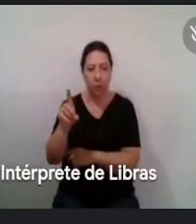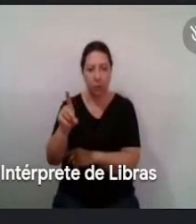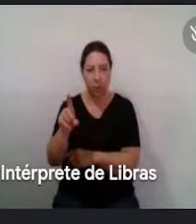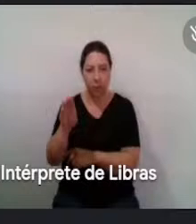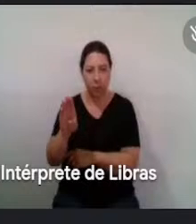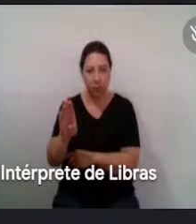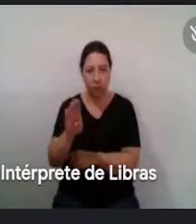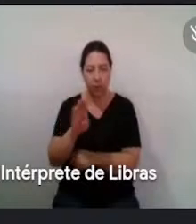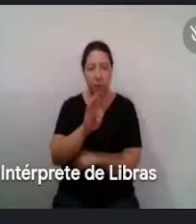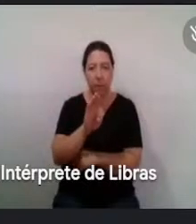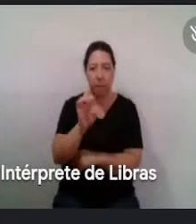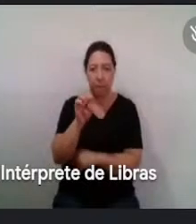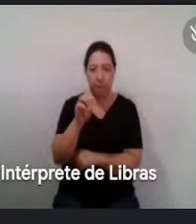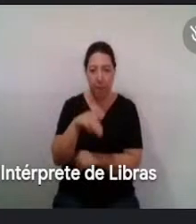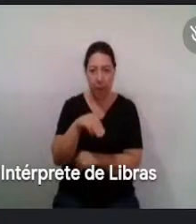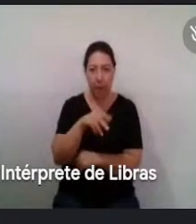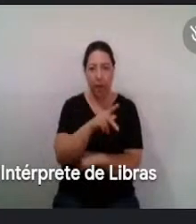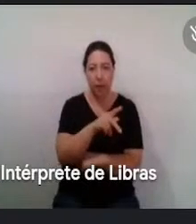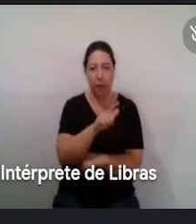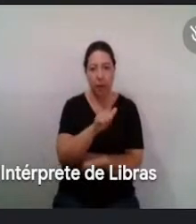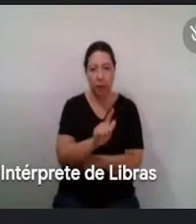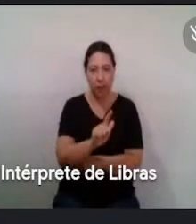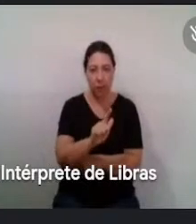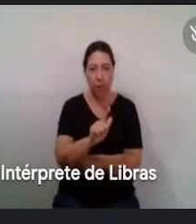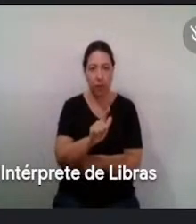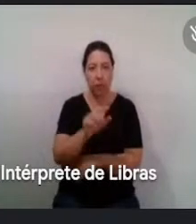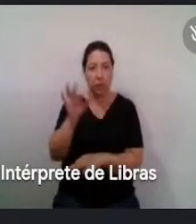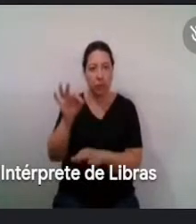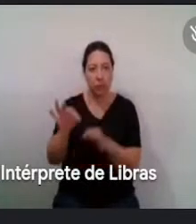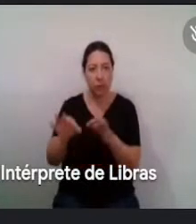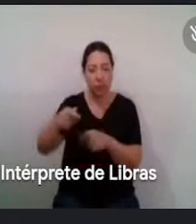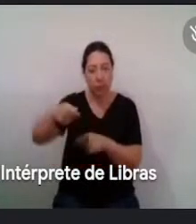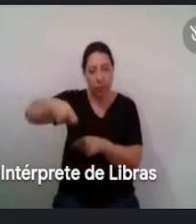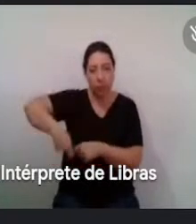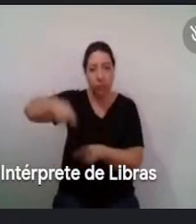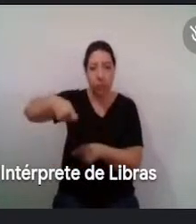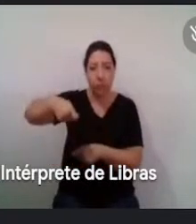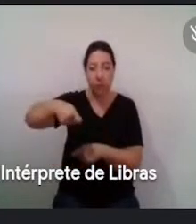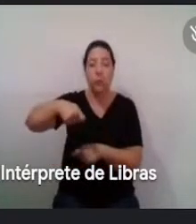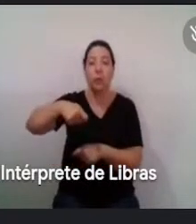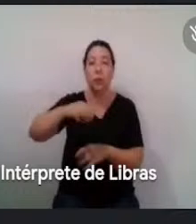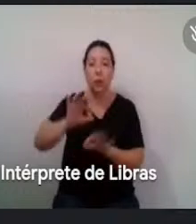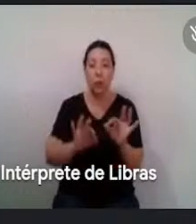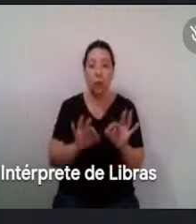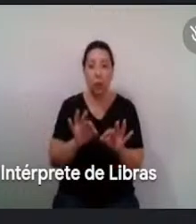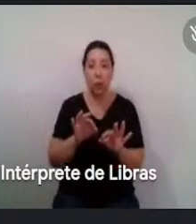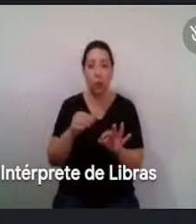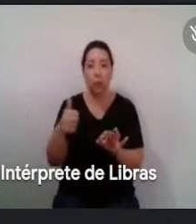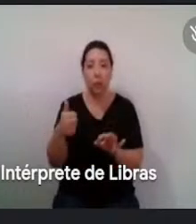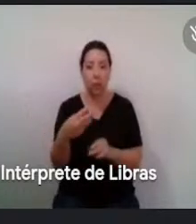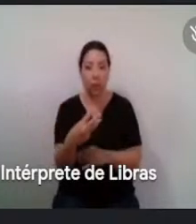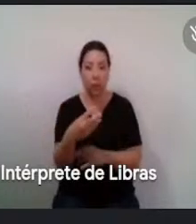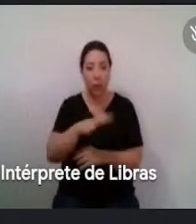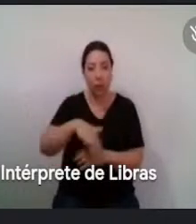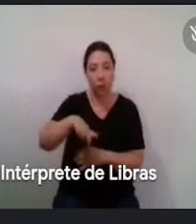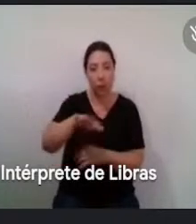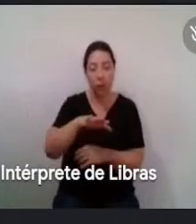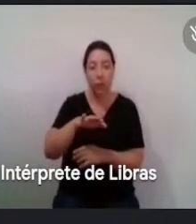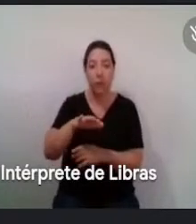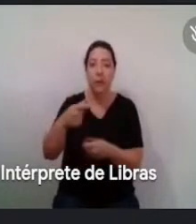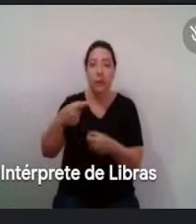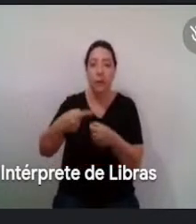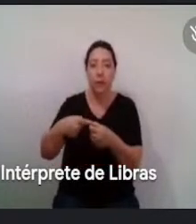PL, em desfavor de sentença proferida pelo juízo da 13ª Zona Eleitoral de Cristalândia, que